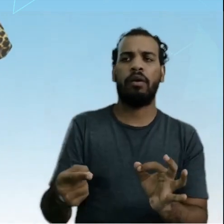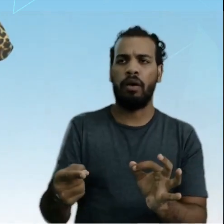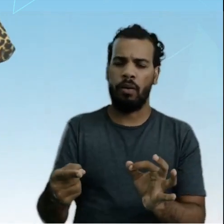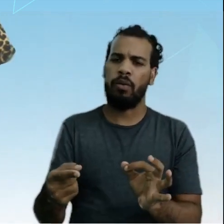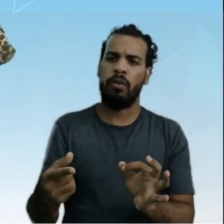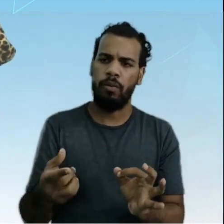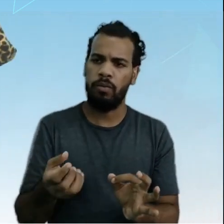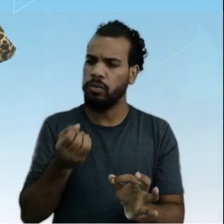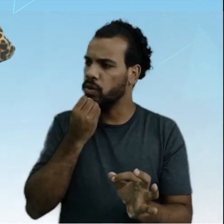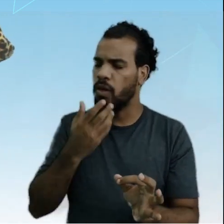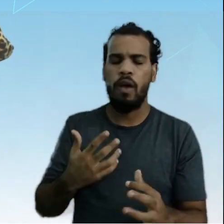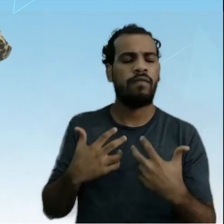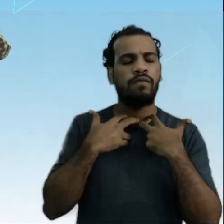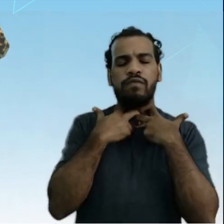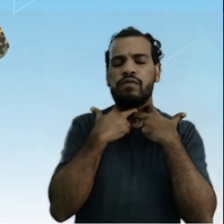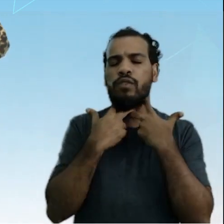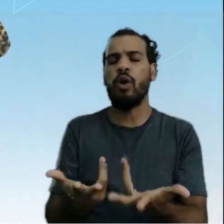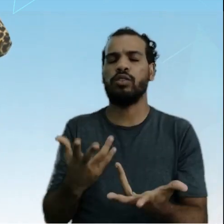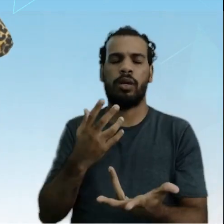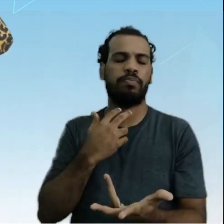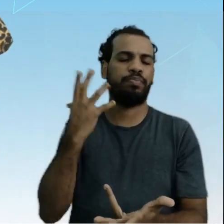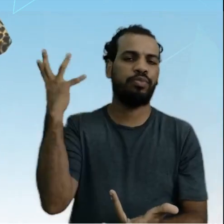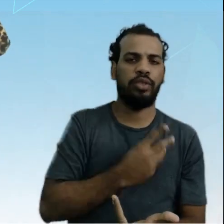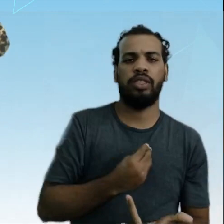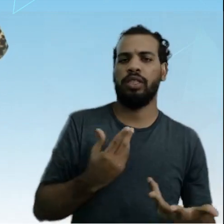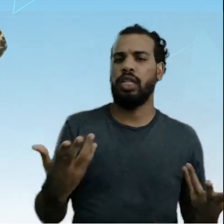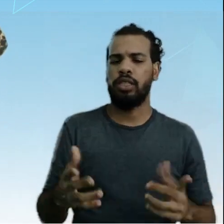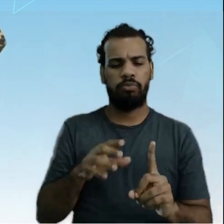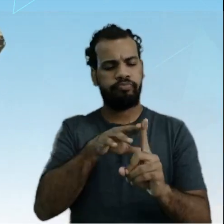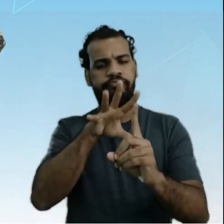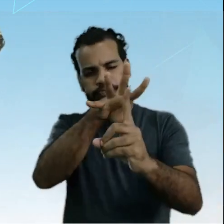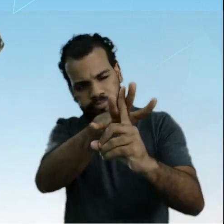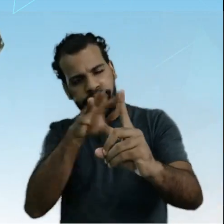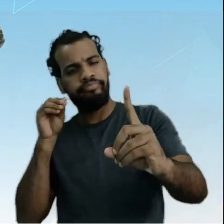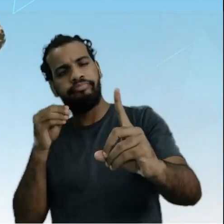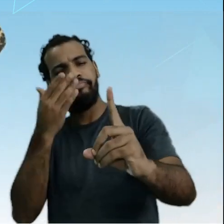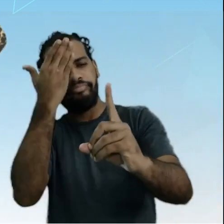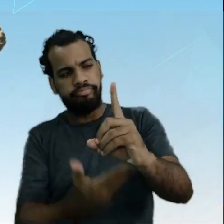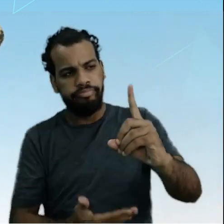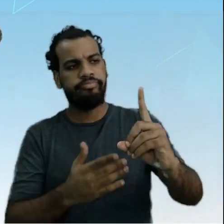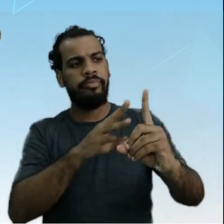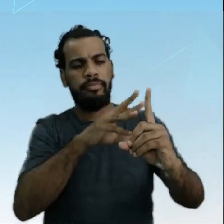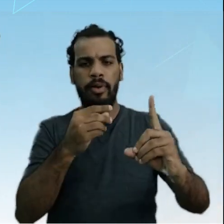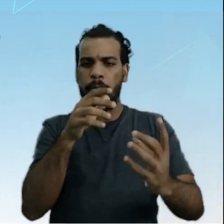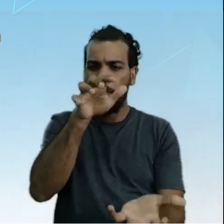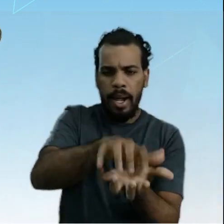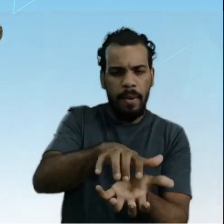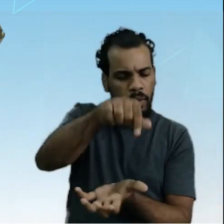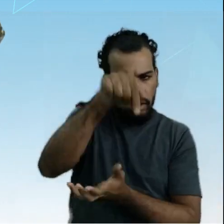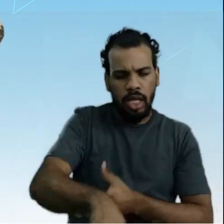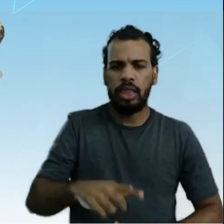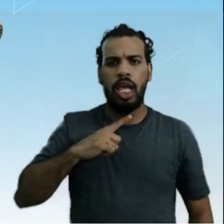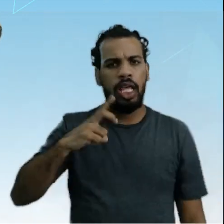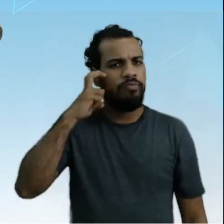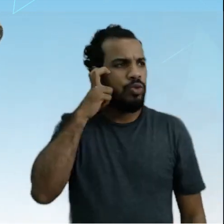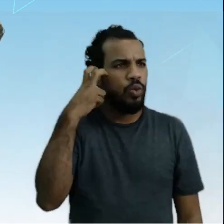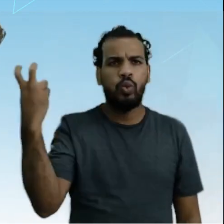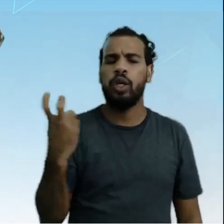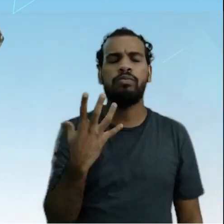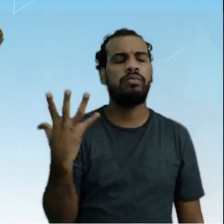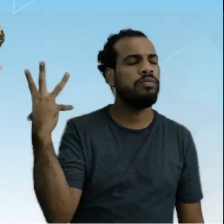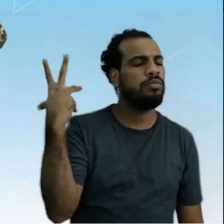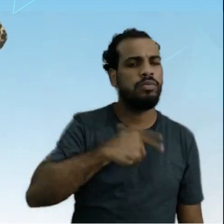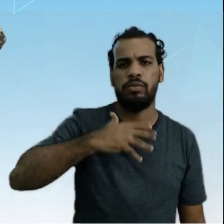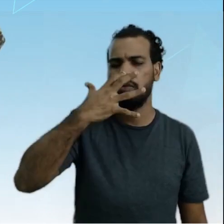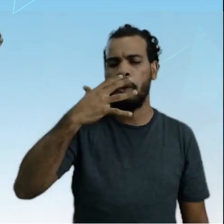bastante, é uma grande voz aqui. E é um exemplo, é mais um exemplo de como o estado de Pernambuco é um celeiro cultural,